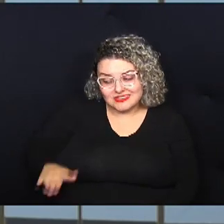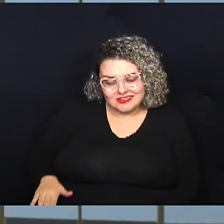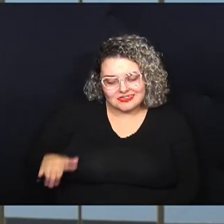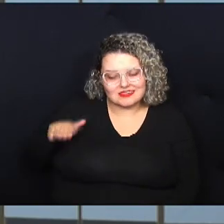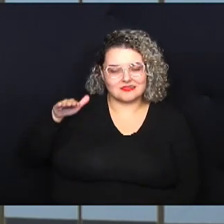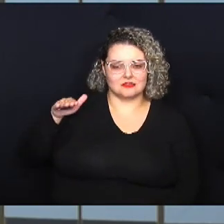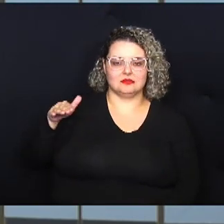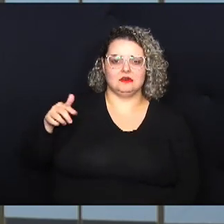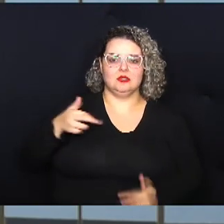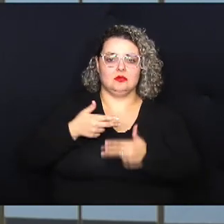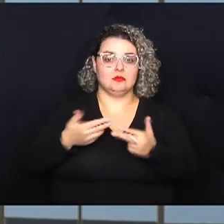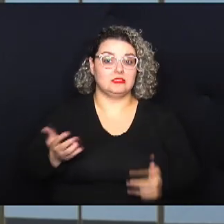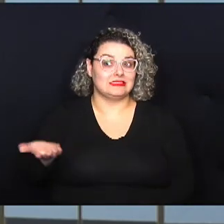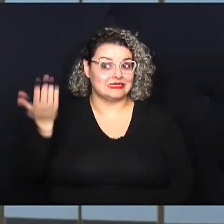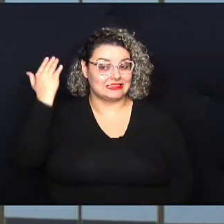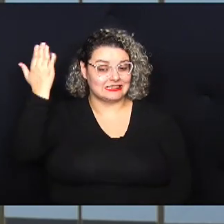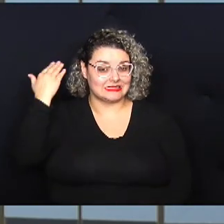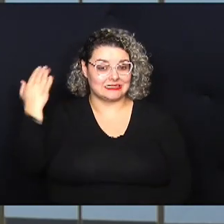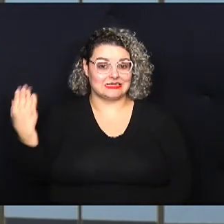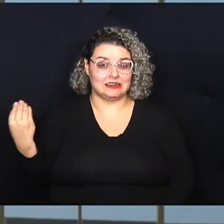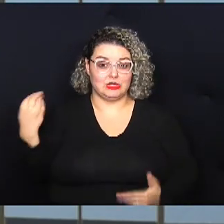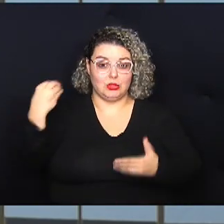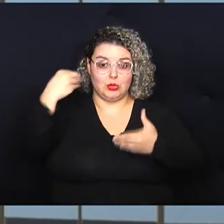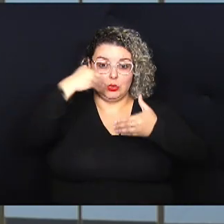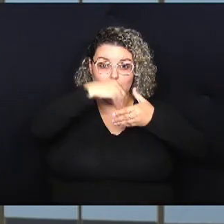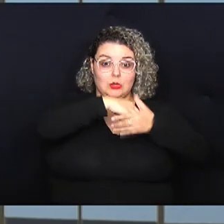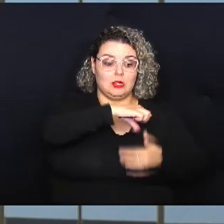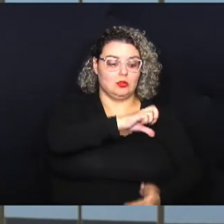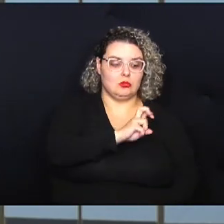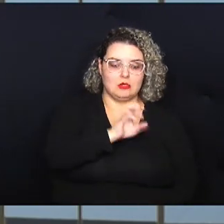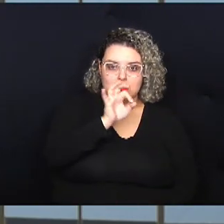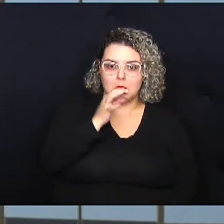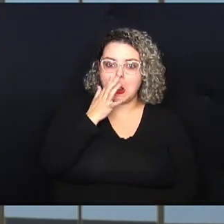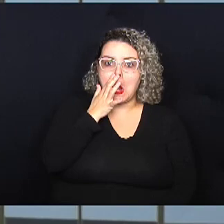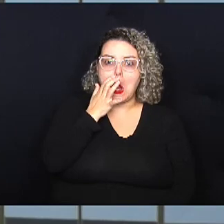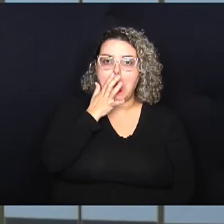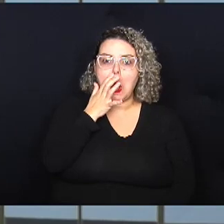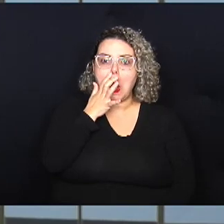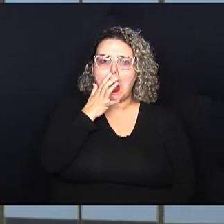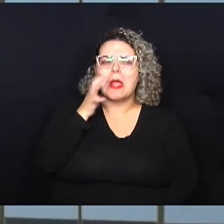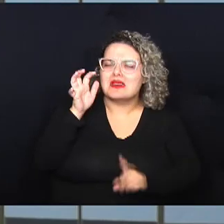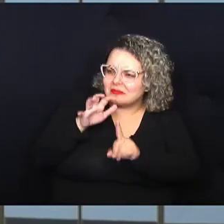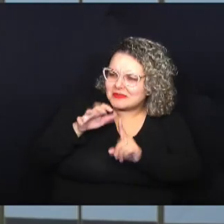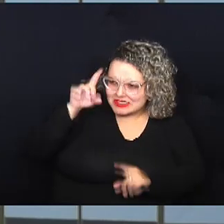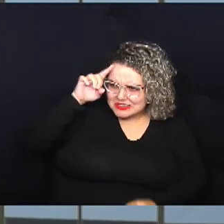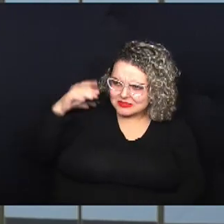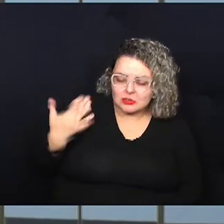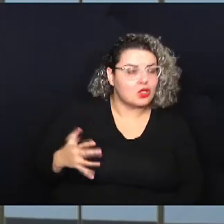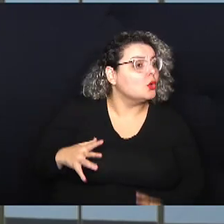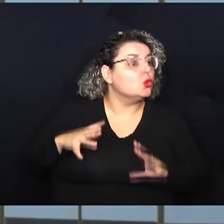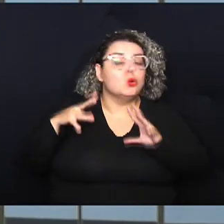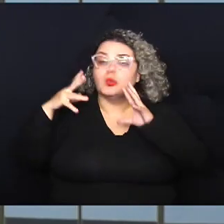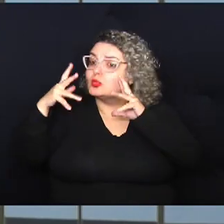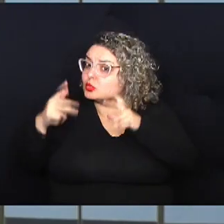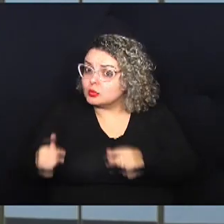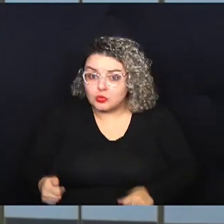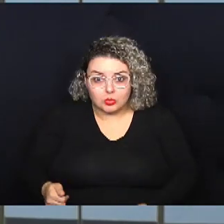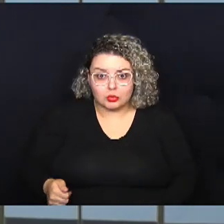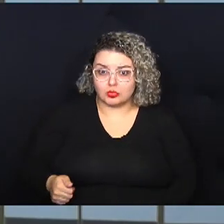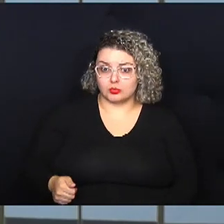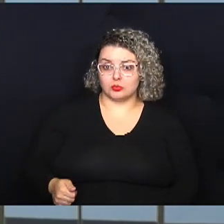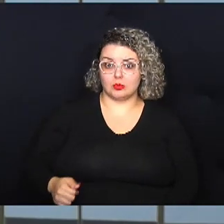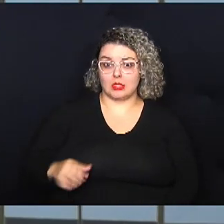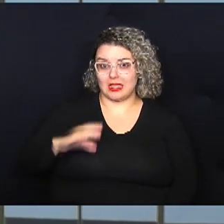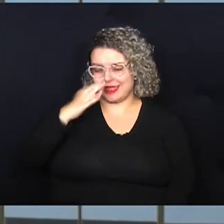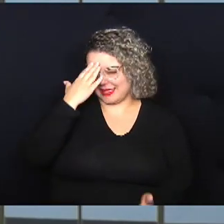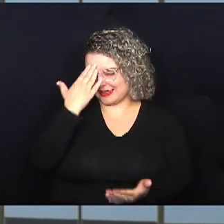que aconteceu lá, está guardado naqueles 95. Influencia no dia a dia. Total, a crença do não merecimento,